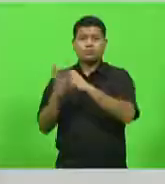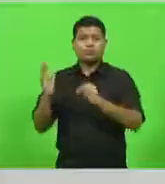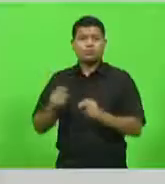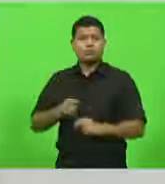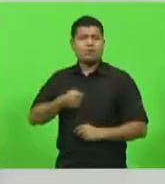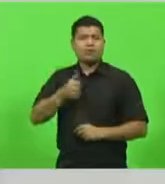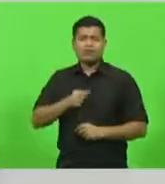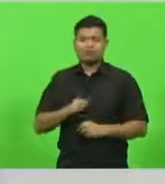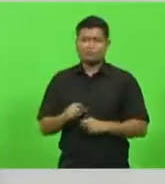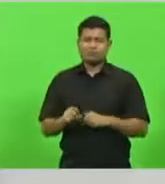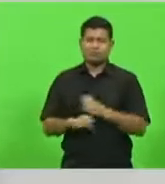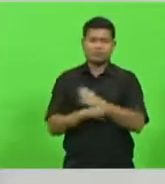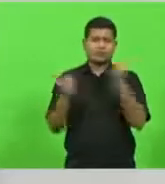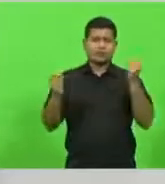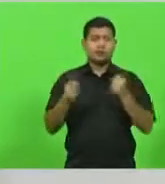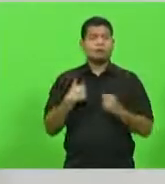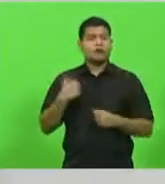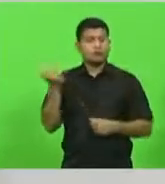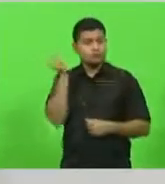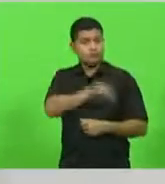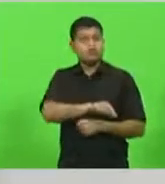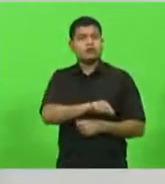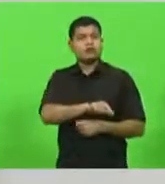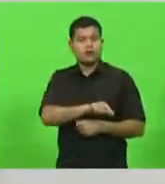tornado realidade em tempo recorde.